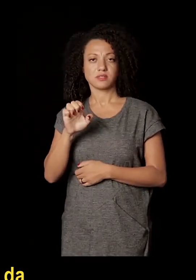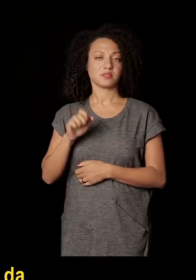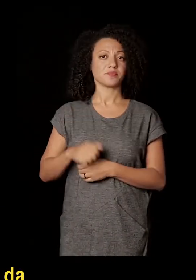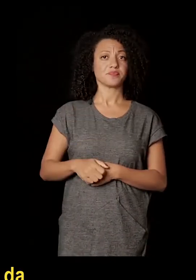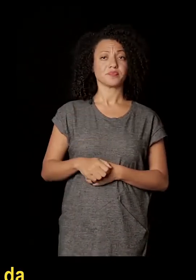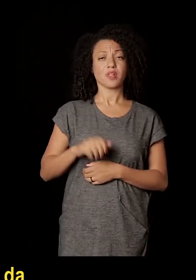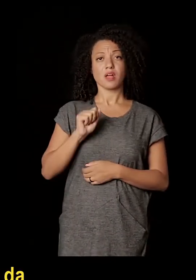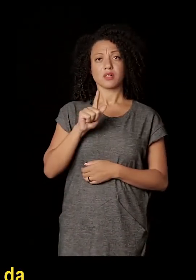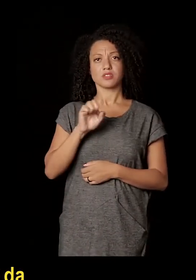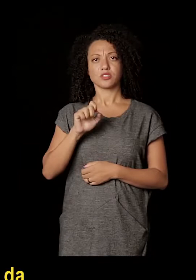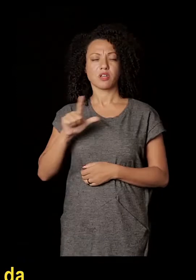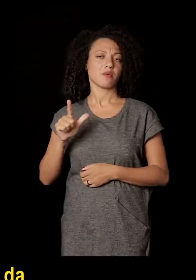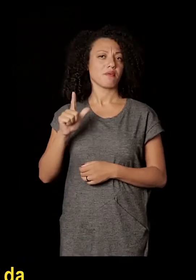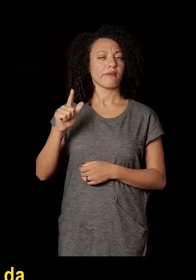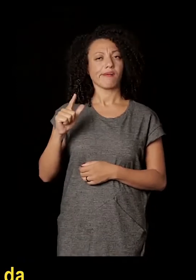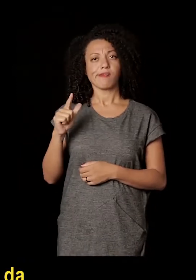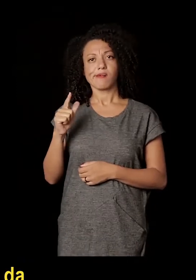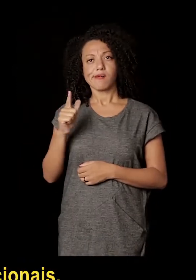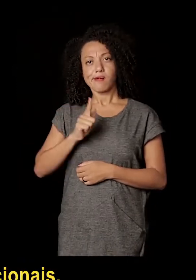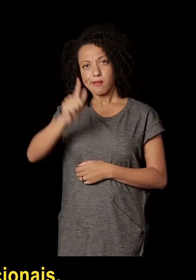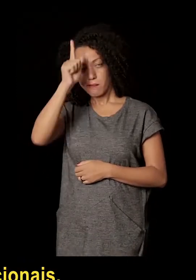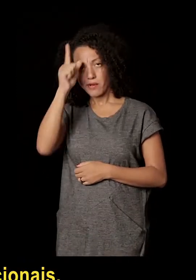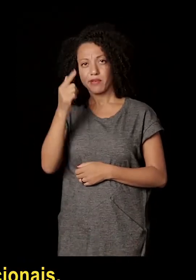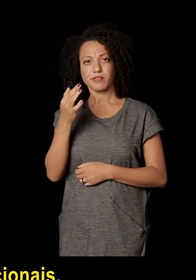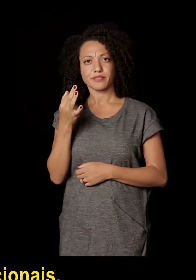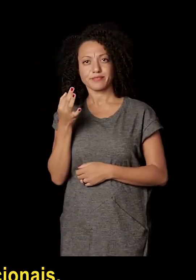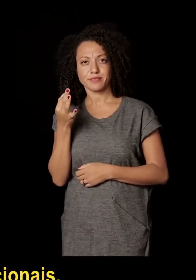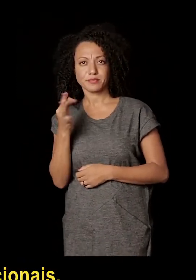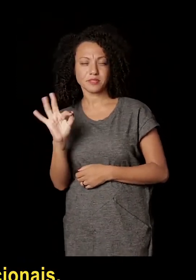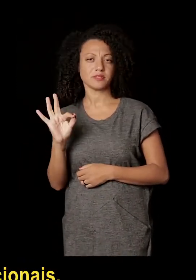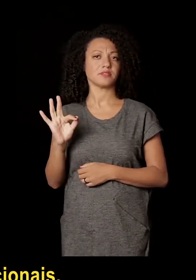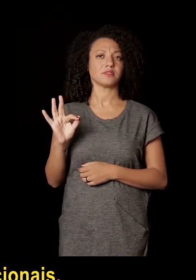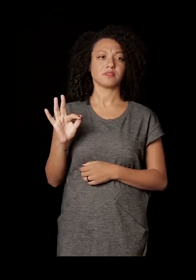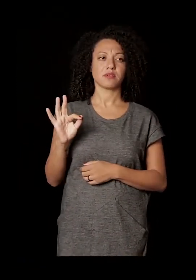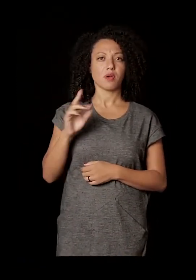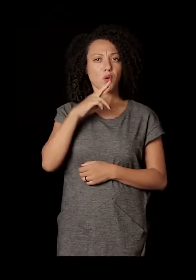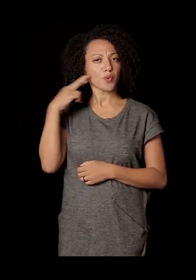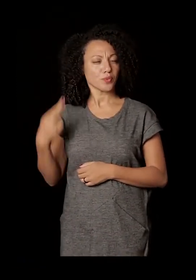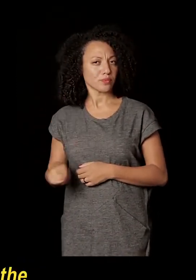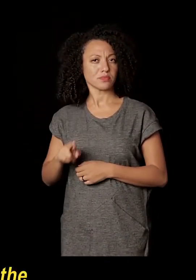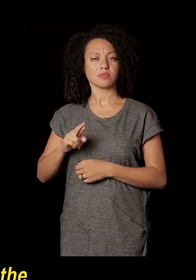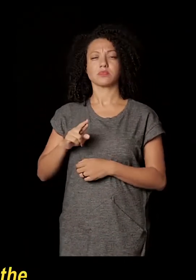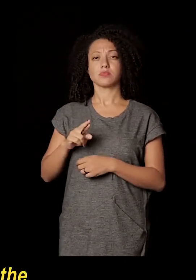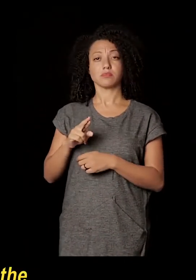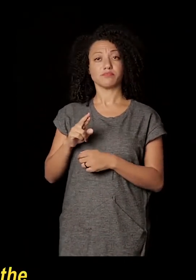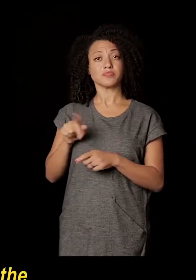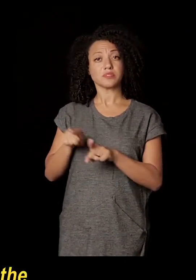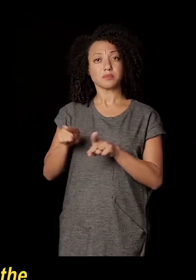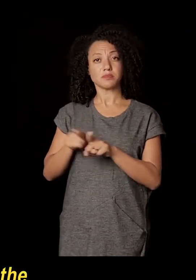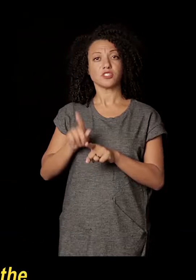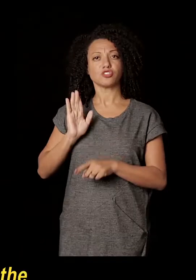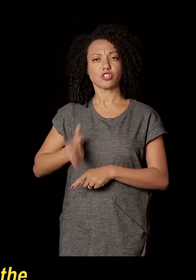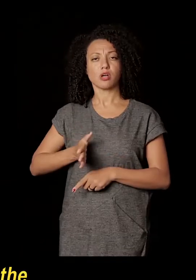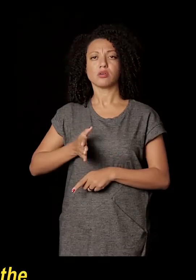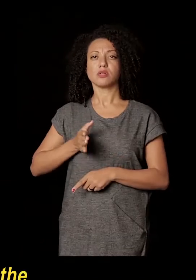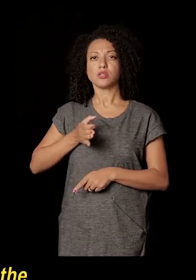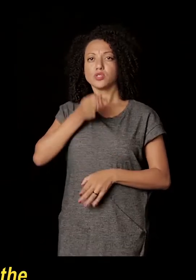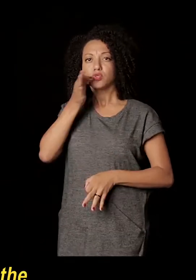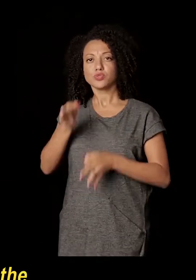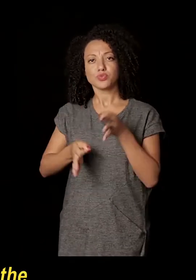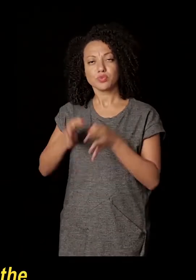da França, Alemanha, Espanha, Rússia e outras publicações internacionais. Foi jurado do Pixel of